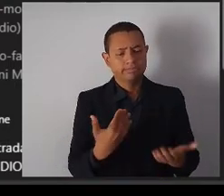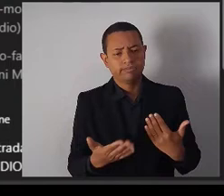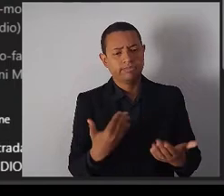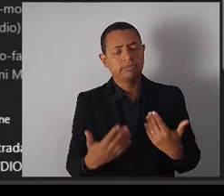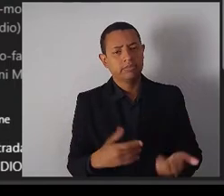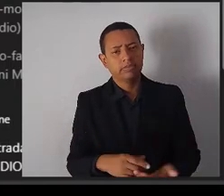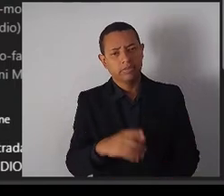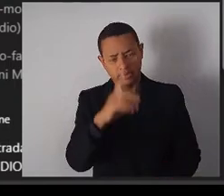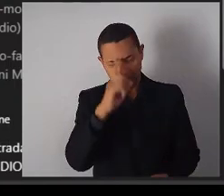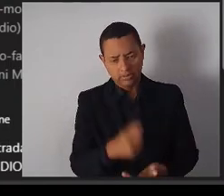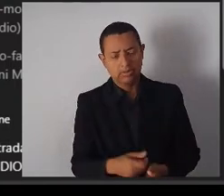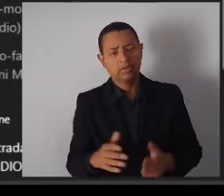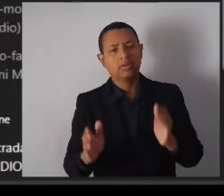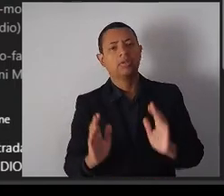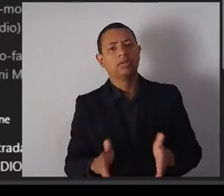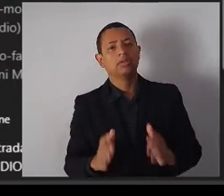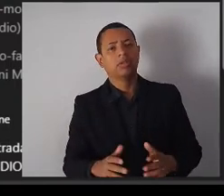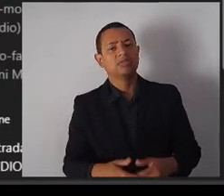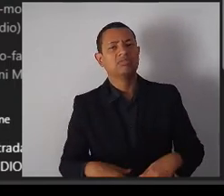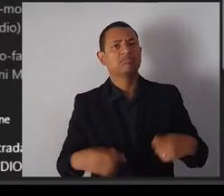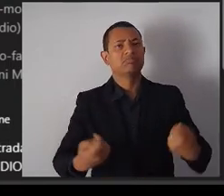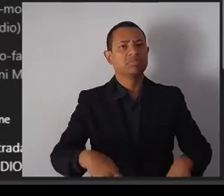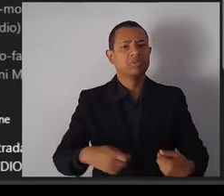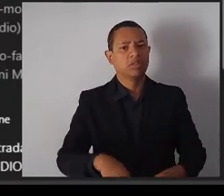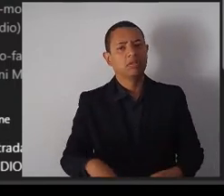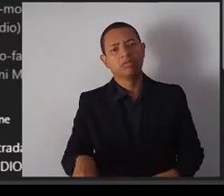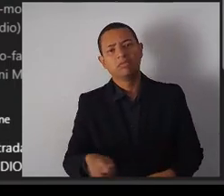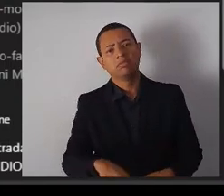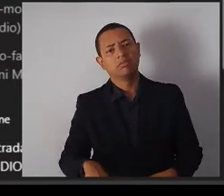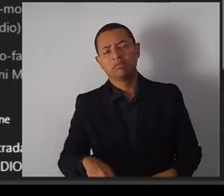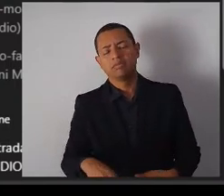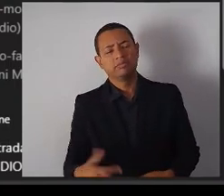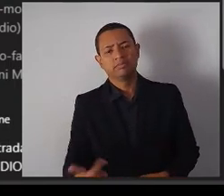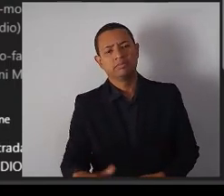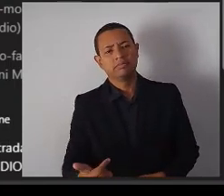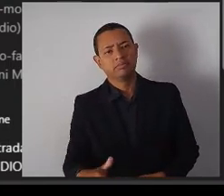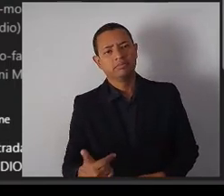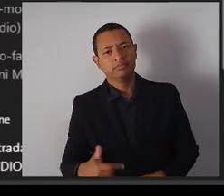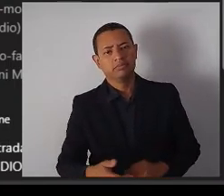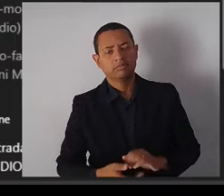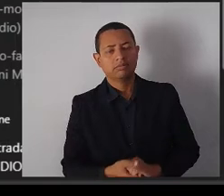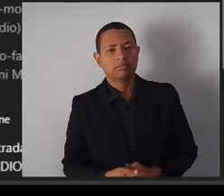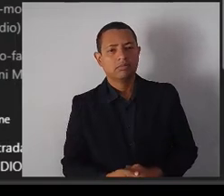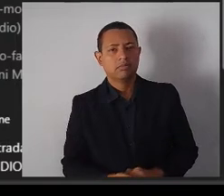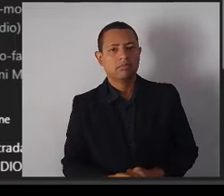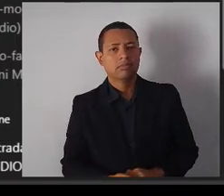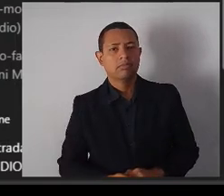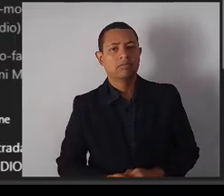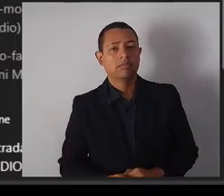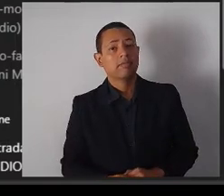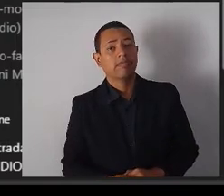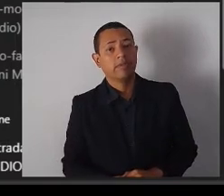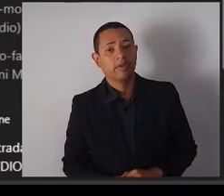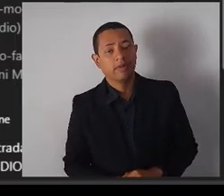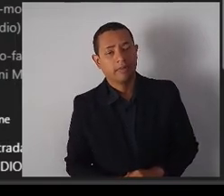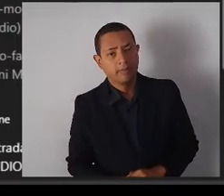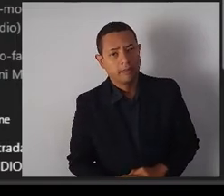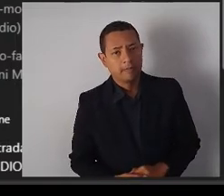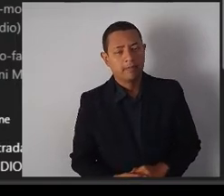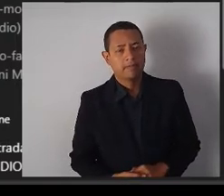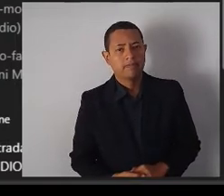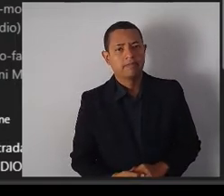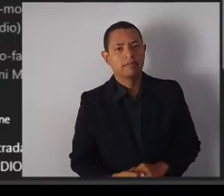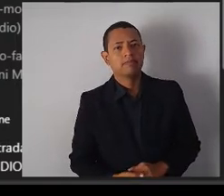a necessidade, nem a utilidade que um proveito possa dar para o autor, posto que a questão já foi julgada